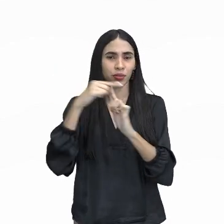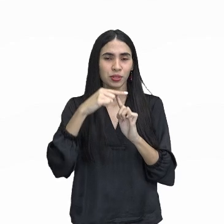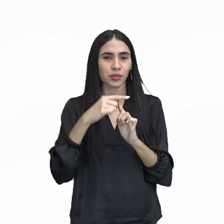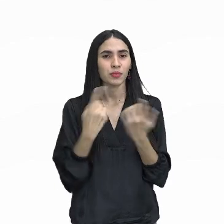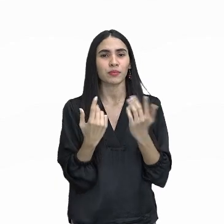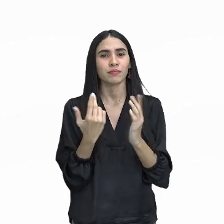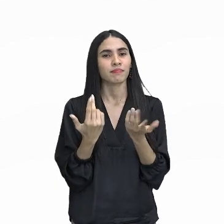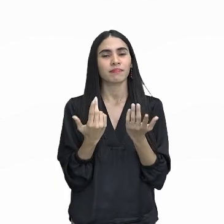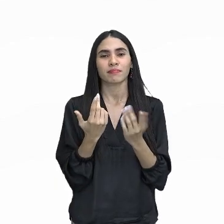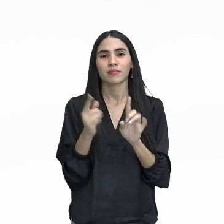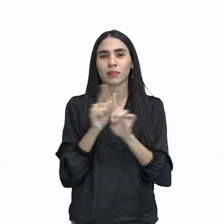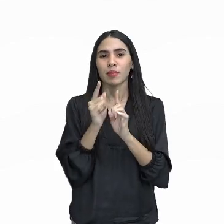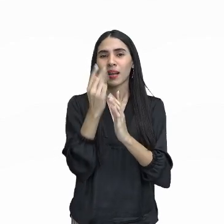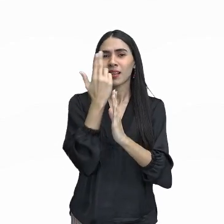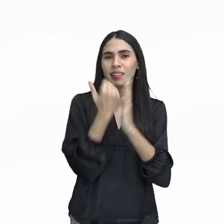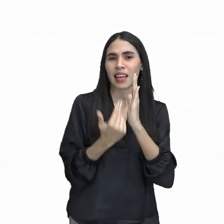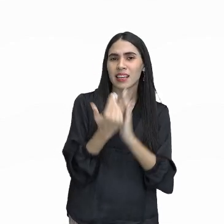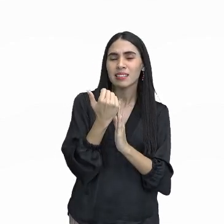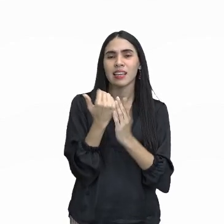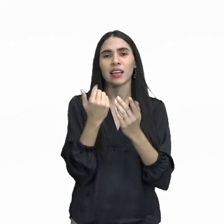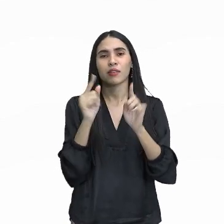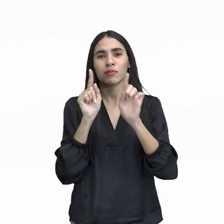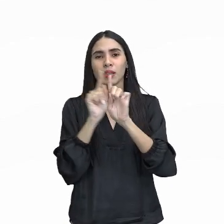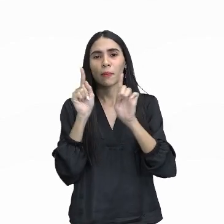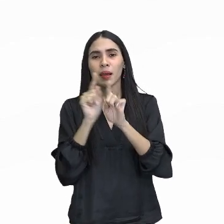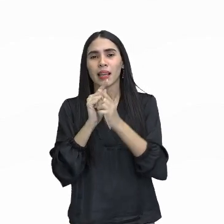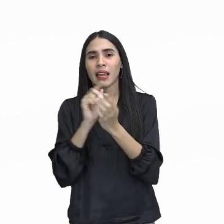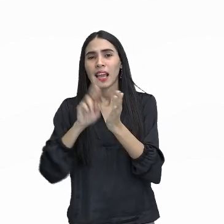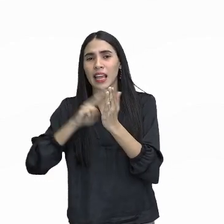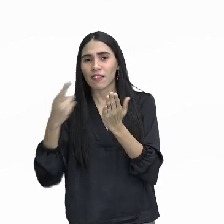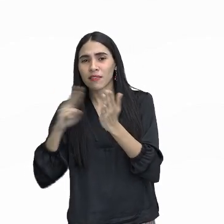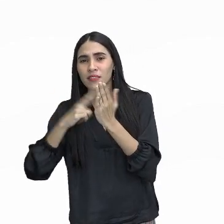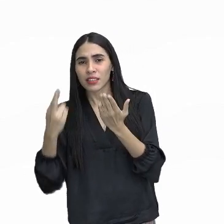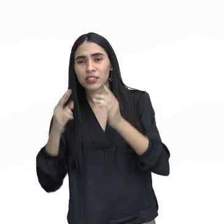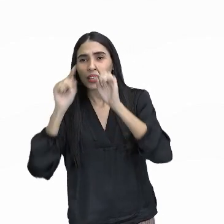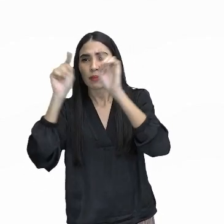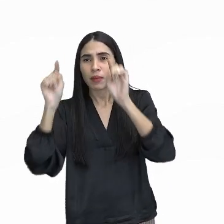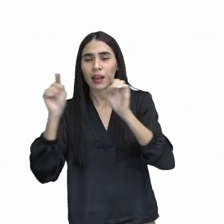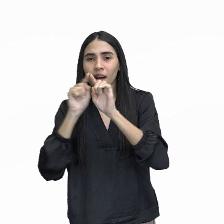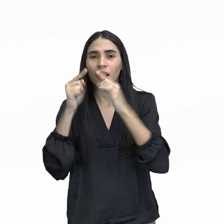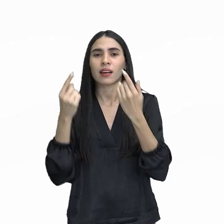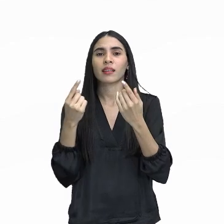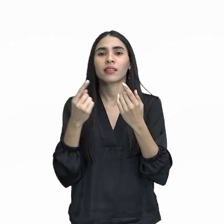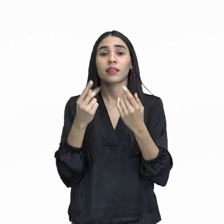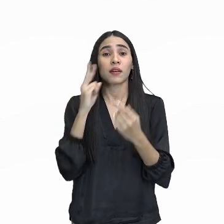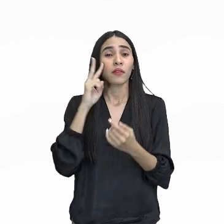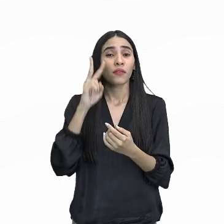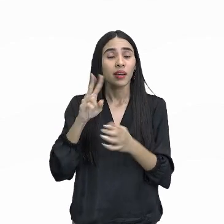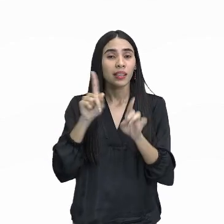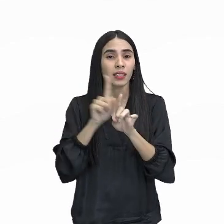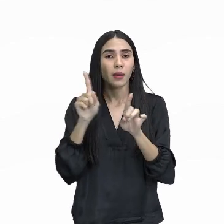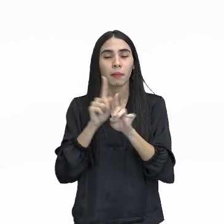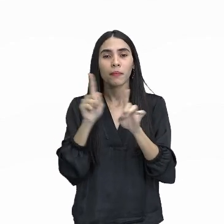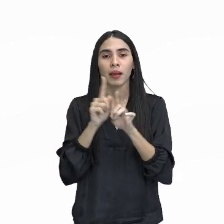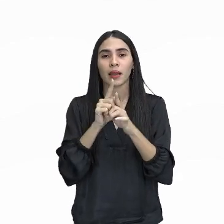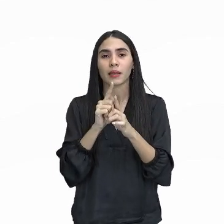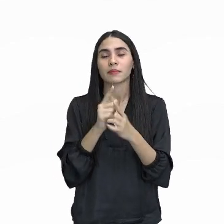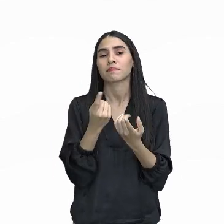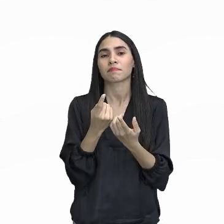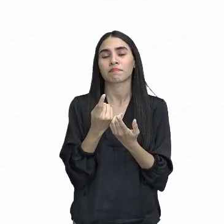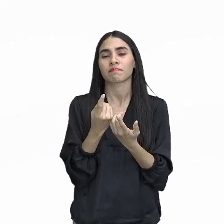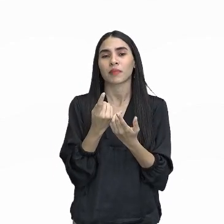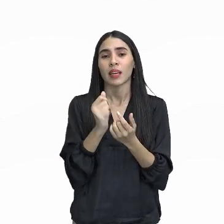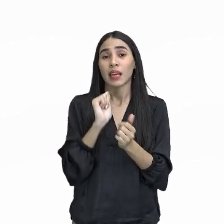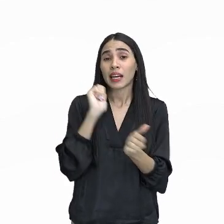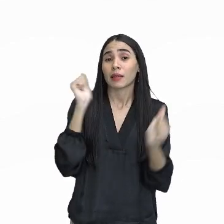Em desenho animado, em quadrinho. Pode enxergar Romeu e Julieta em versões mais